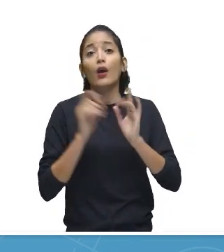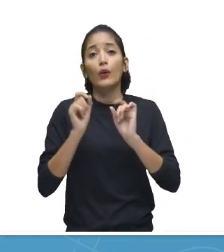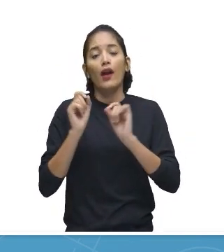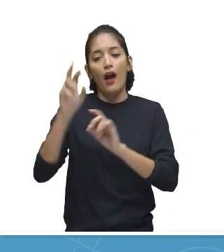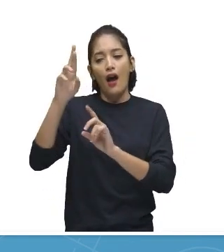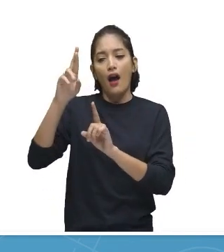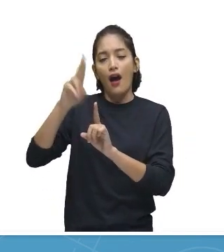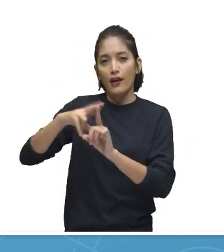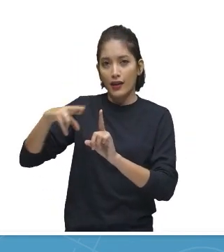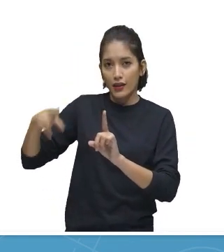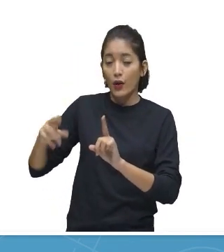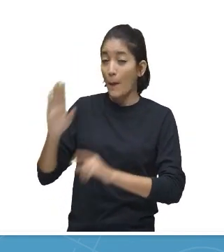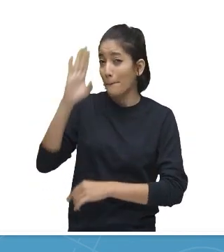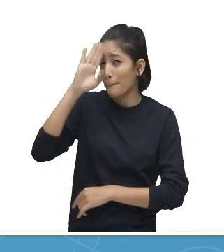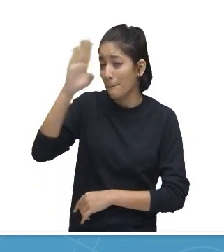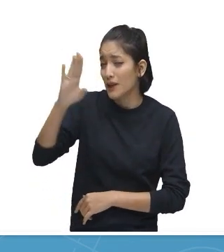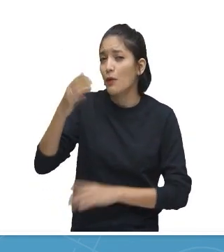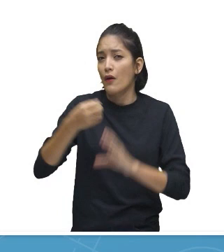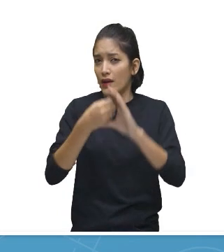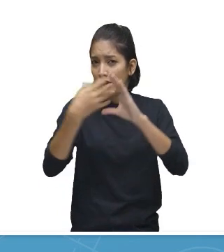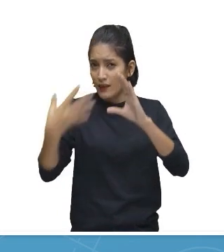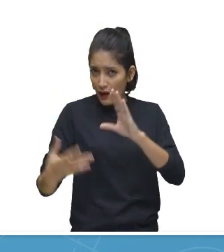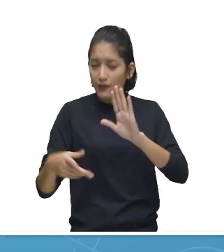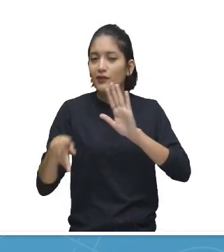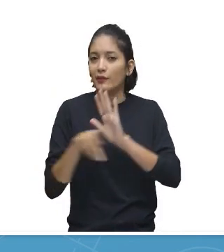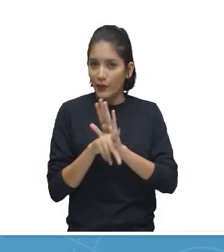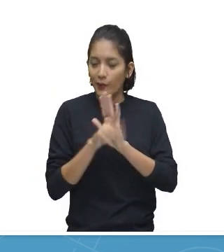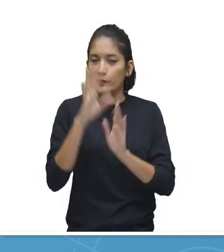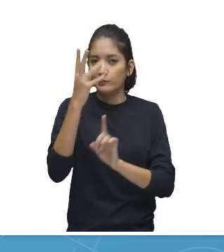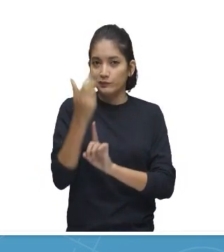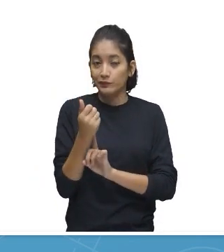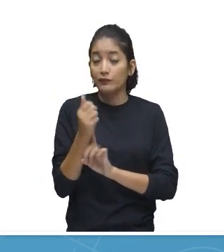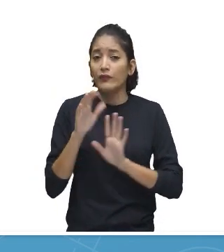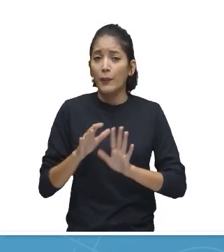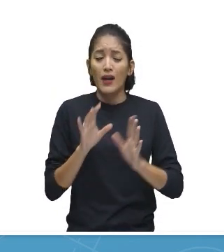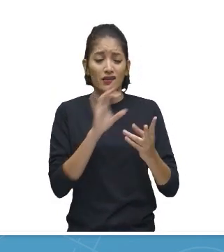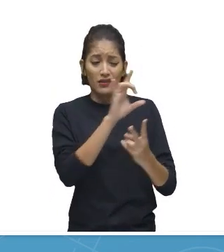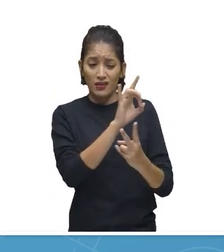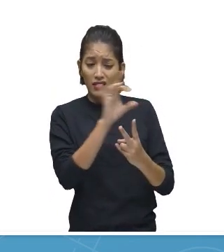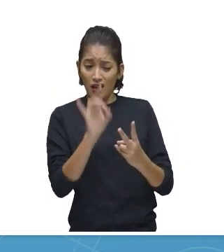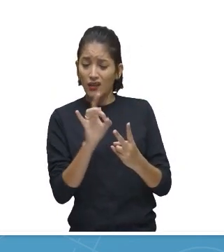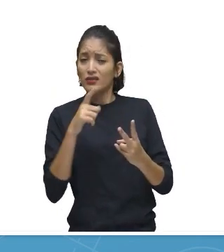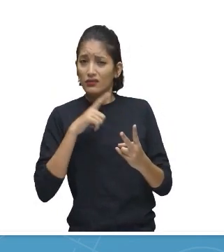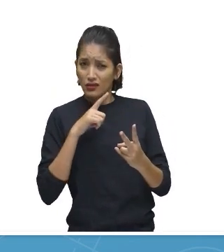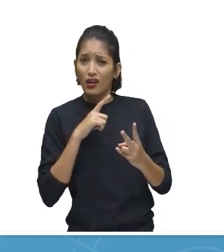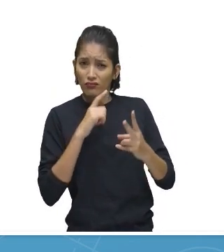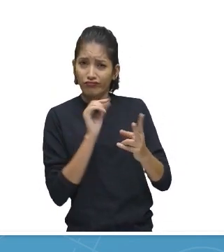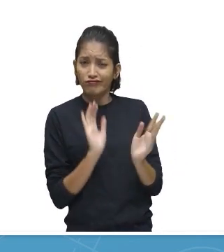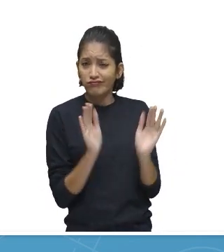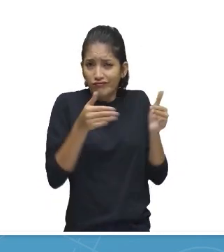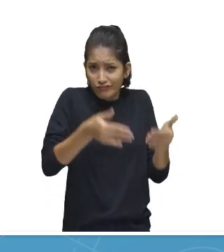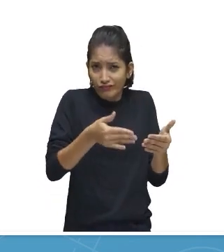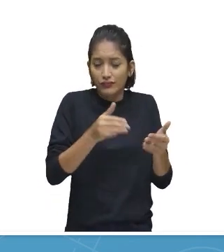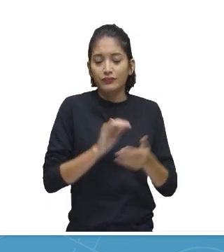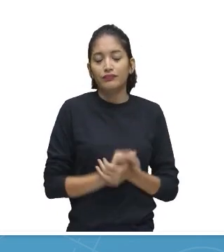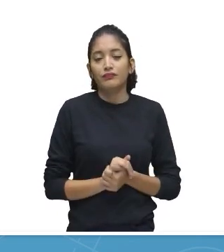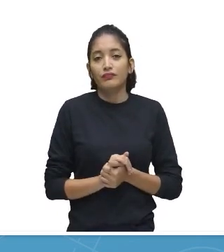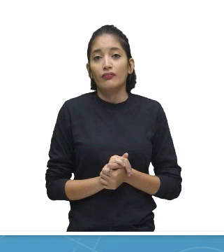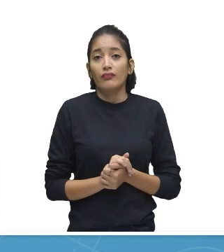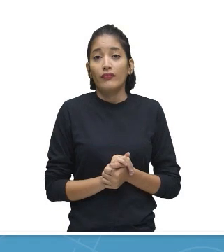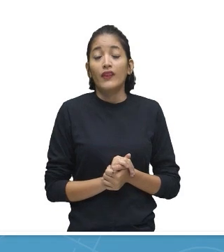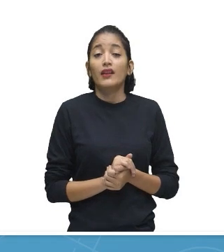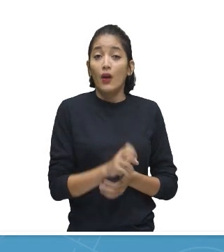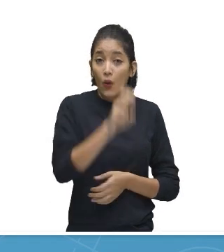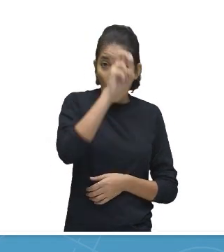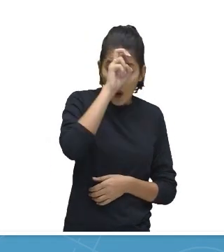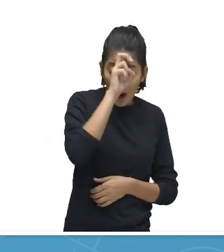religiosidade como principal característica de sua arte. Porém, cada uma possui as suas particularidades, né? A arte egípcia é voltada